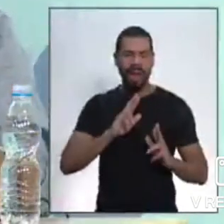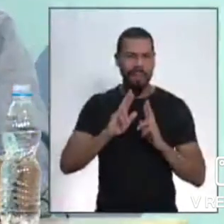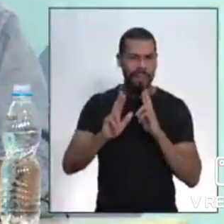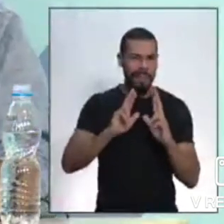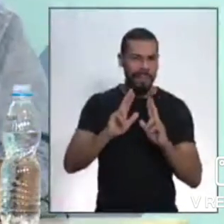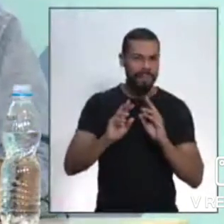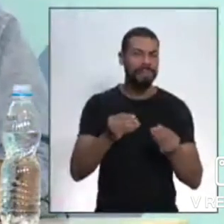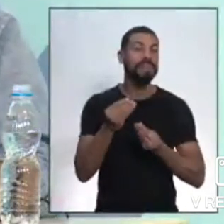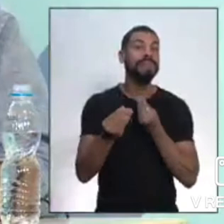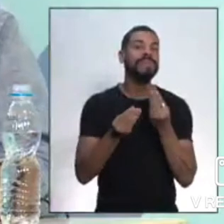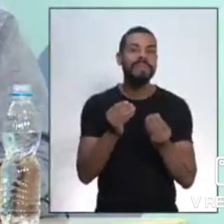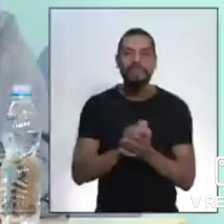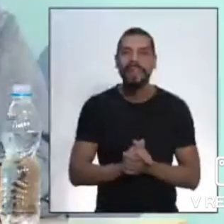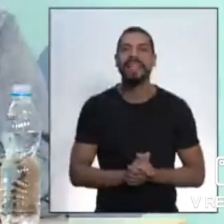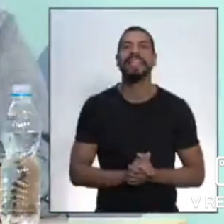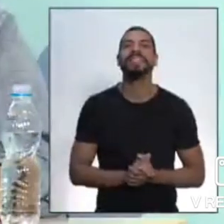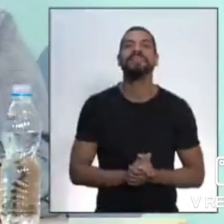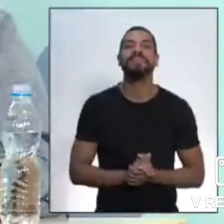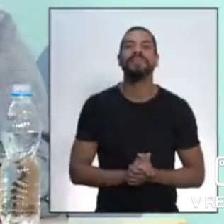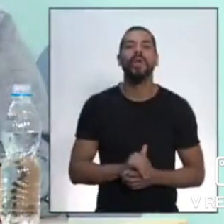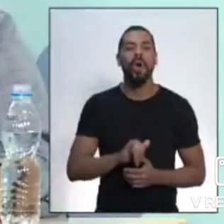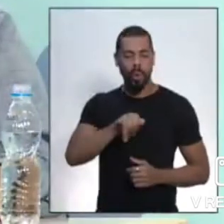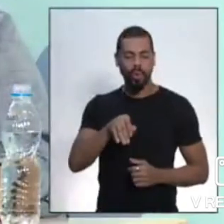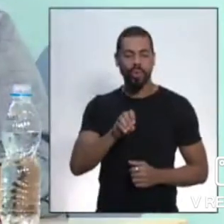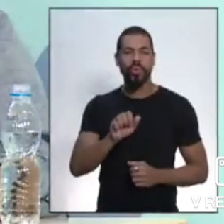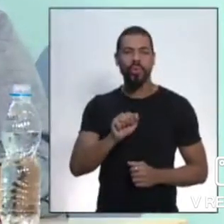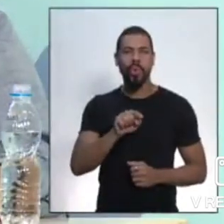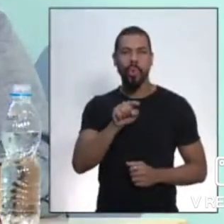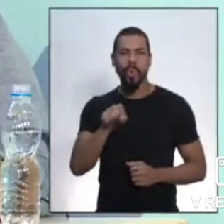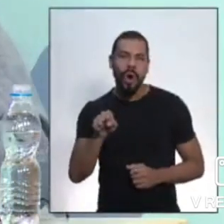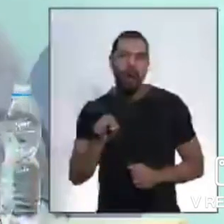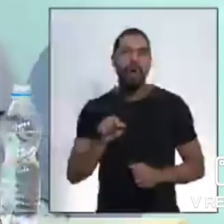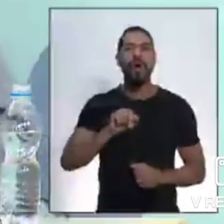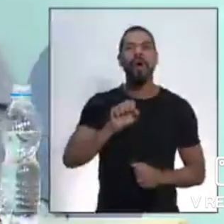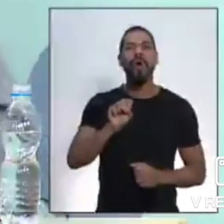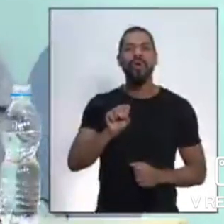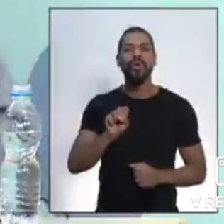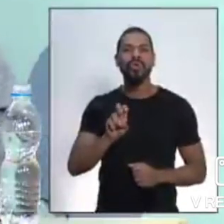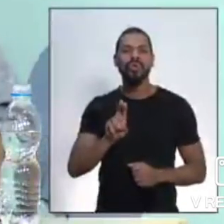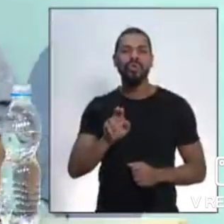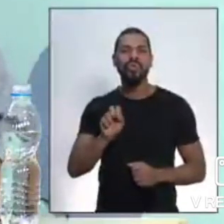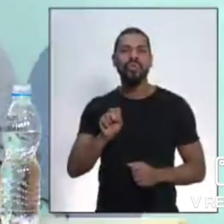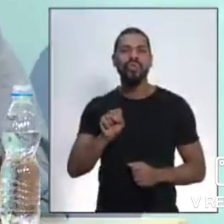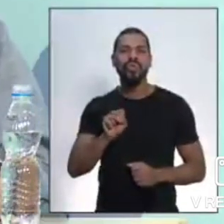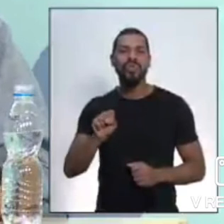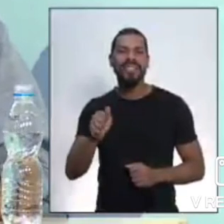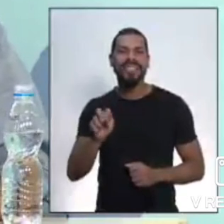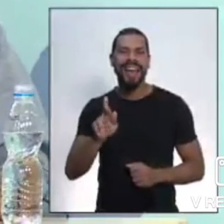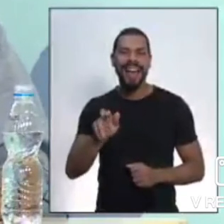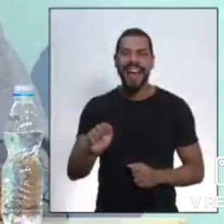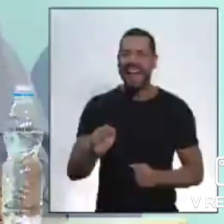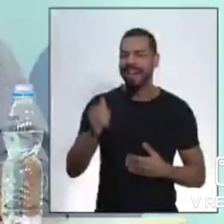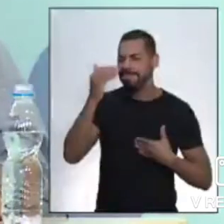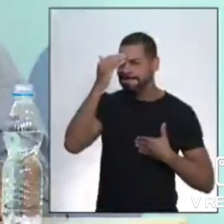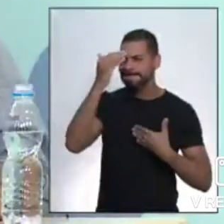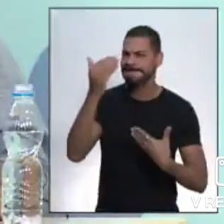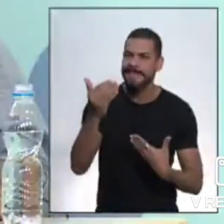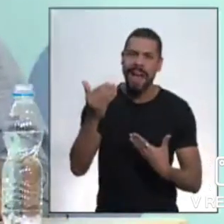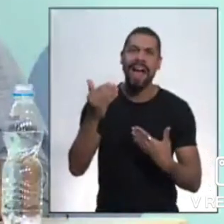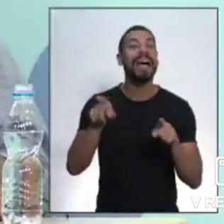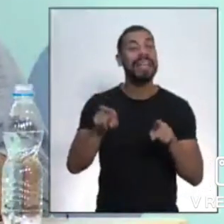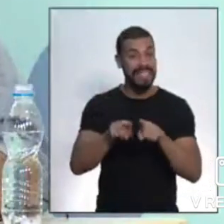resolução. A Yasmin, o João Henrique, Gabriel, Jussara, né? Agradeço também a participação